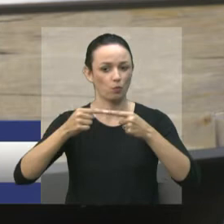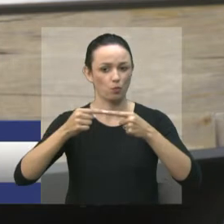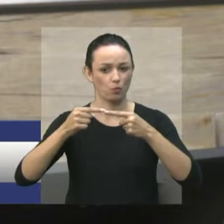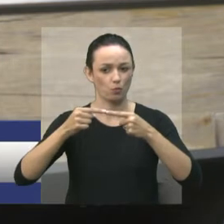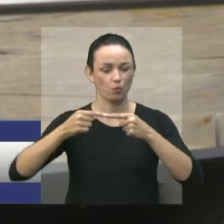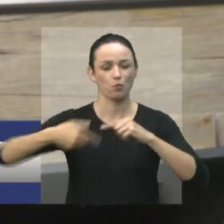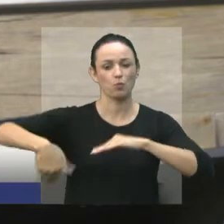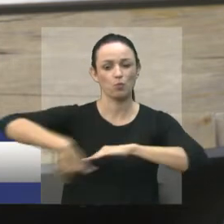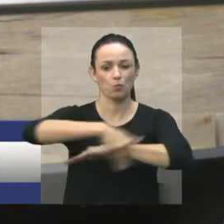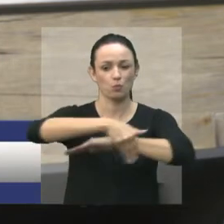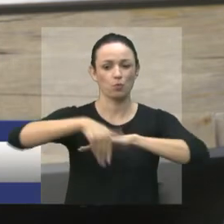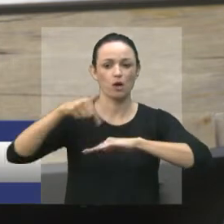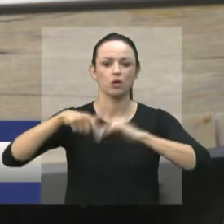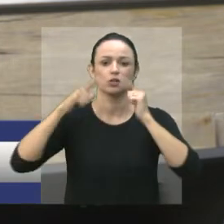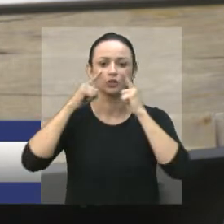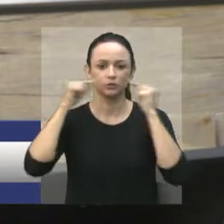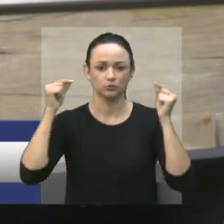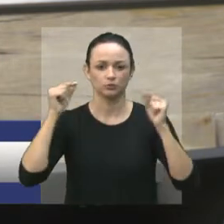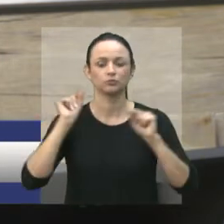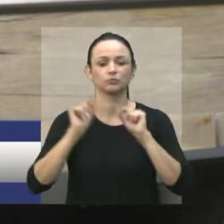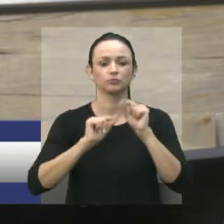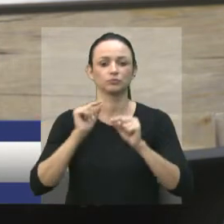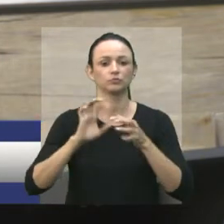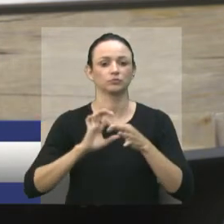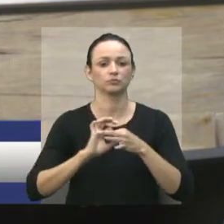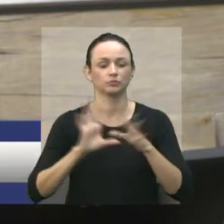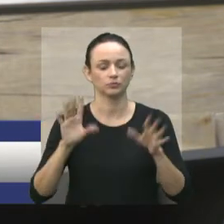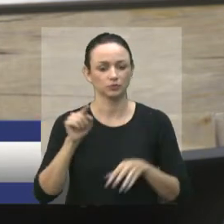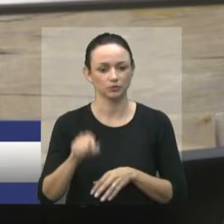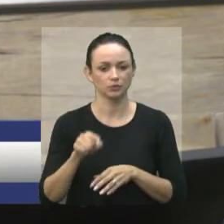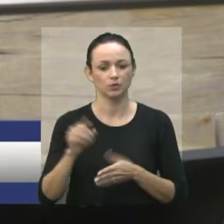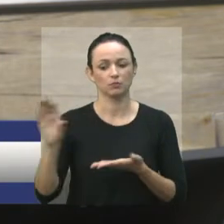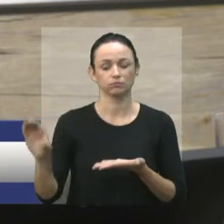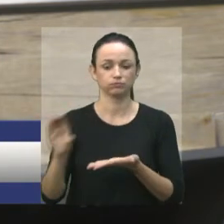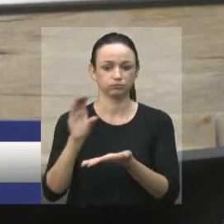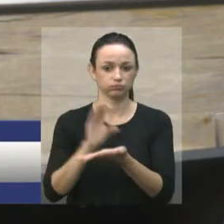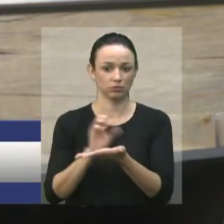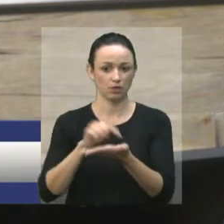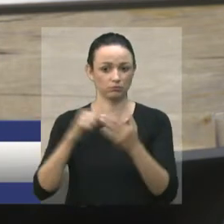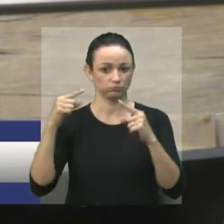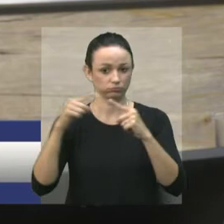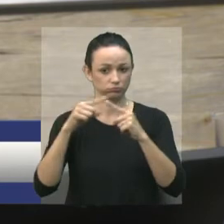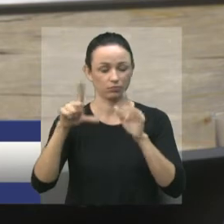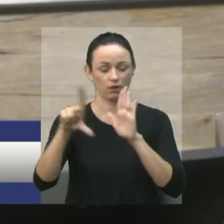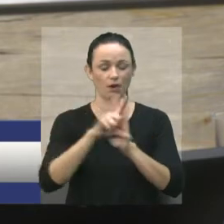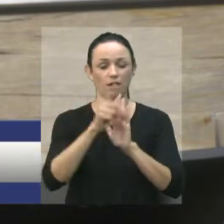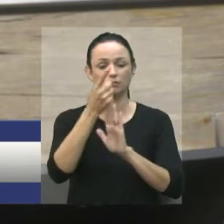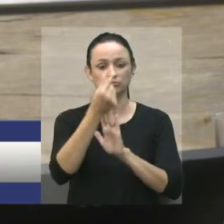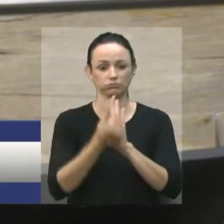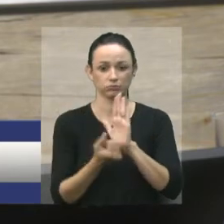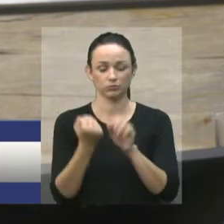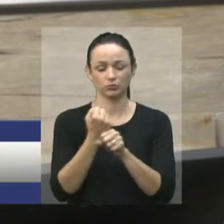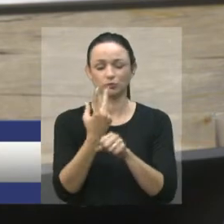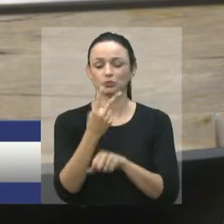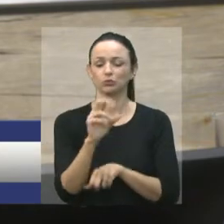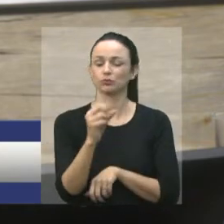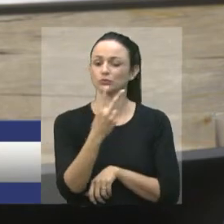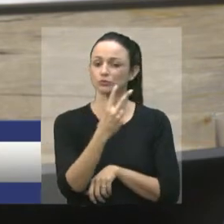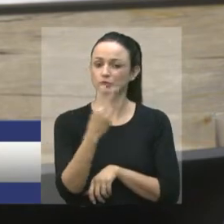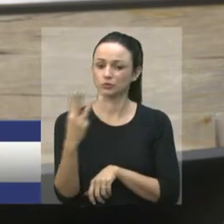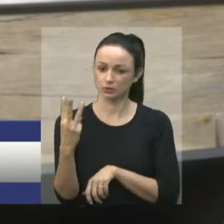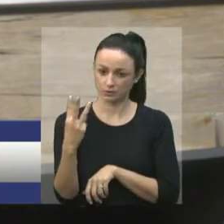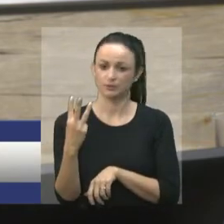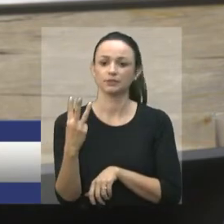vias do município de Jaú, prevendo que sejam deixados os recursos correspondentes na lei orçamentária para o exercício financeiro